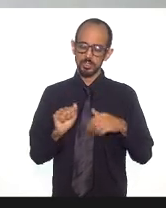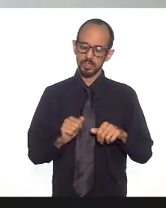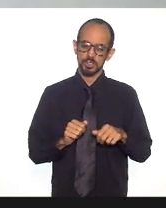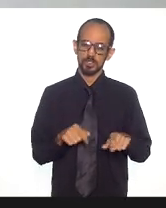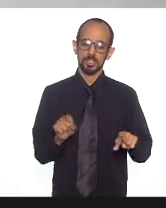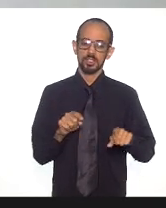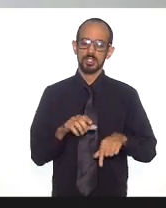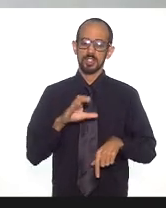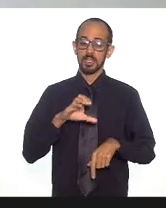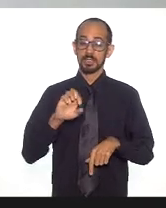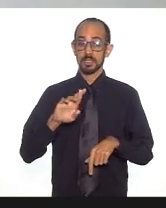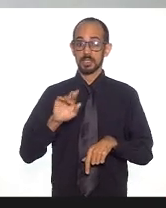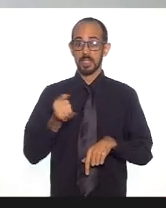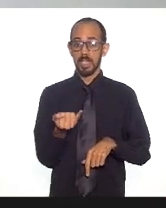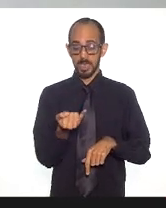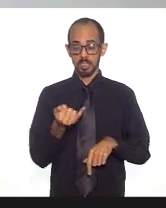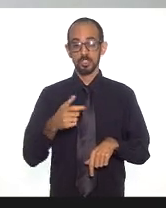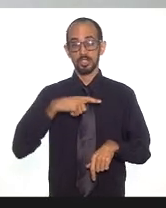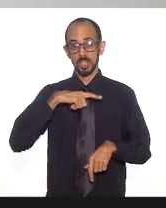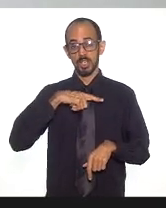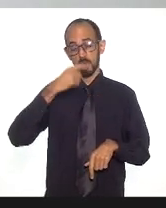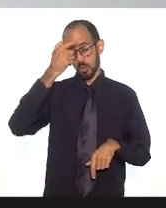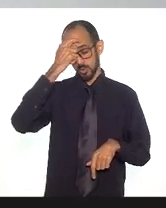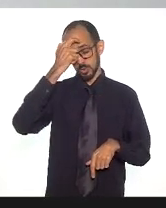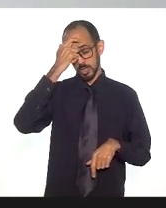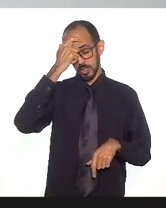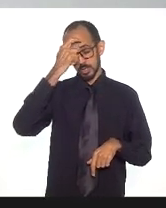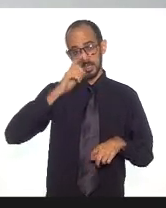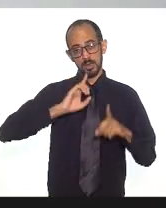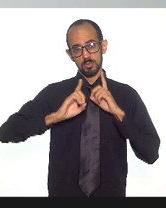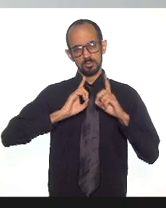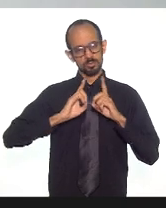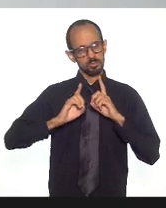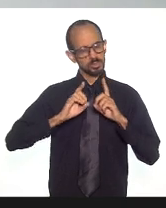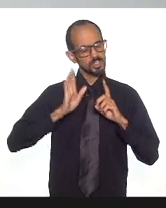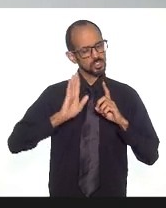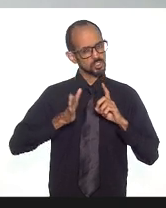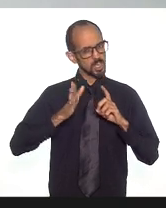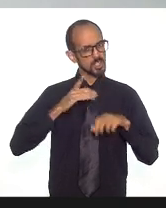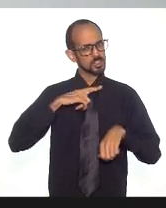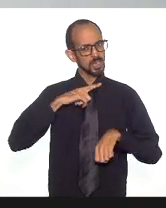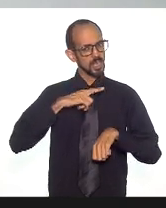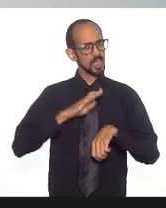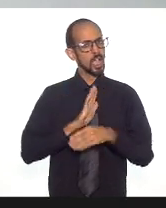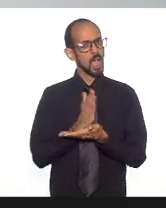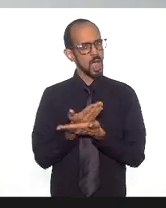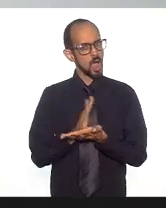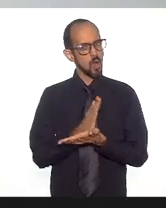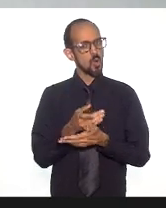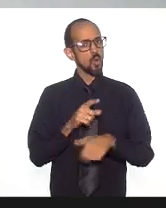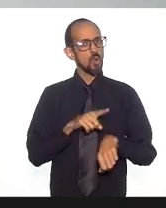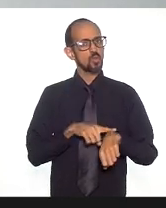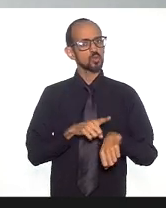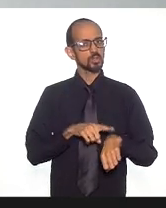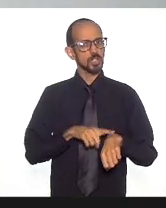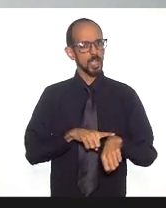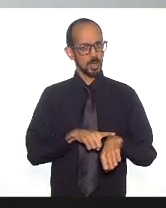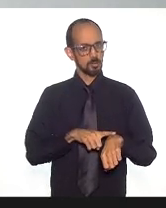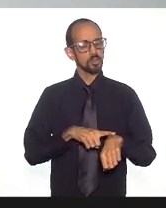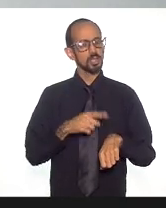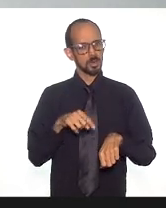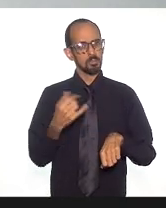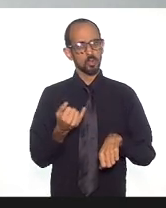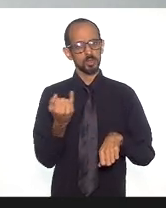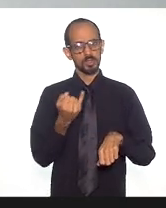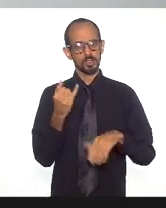própria Fundação CCR, tenham consciência de que esse é um debate que vem sendo feito há algum tempo e que a gente acha muito importante pensar naquilo que a gente consegue